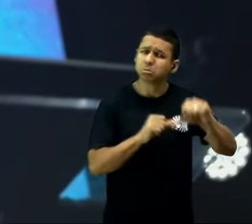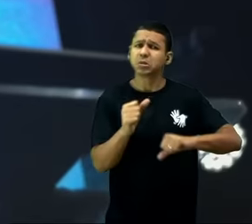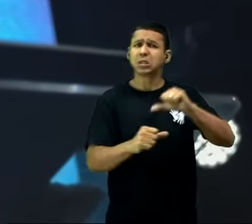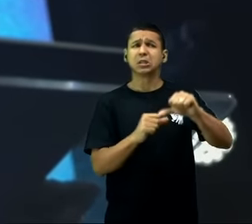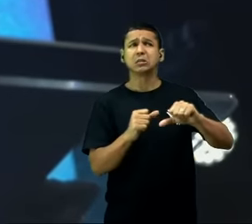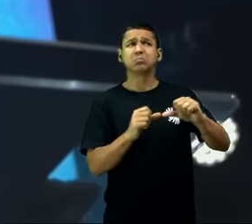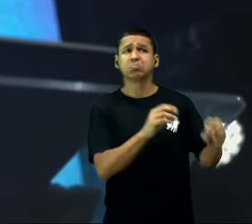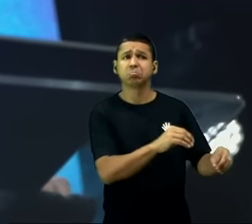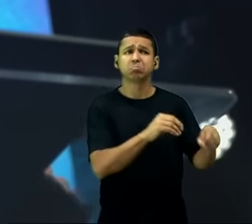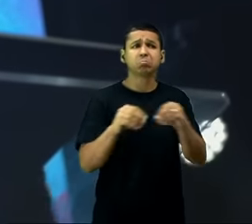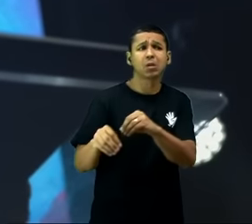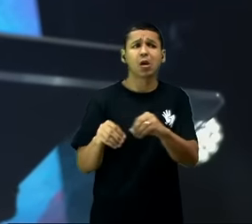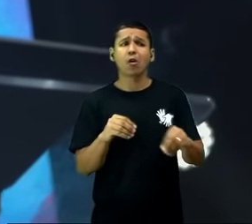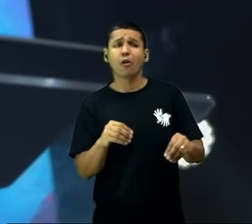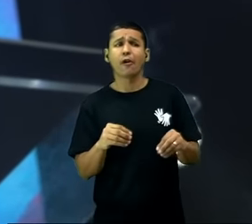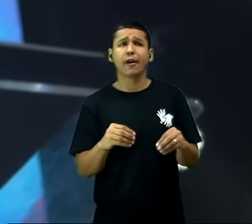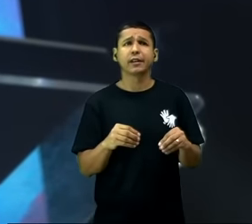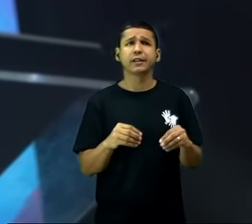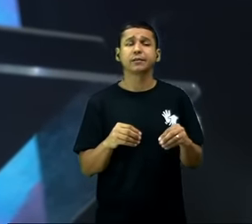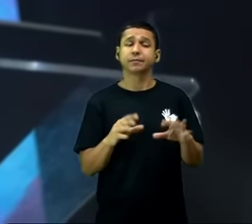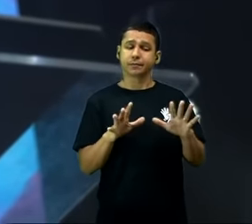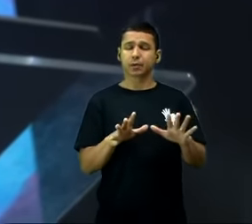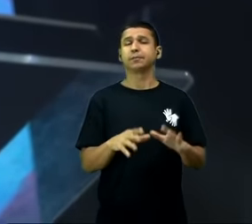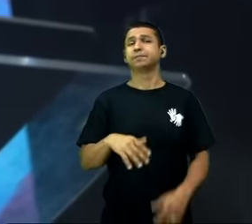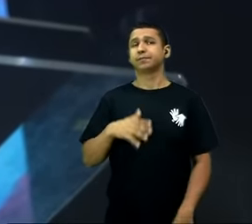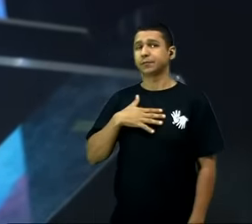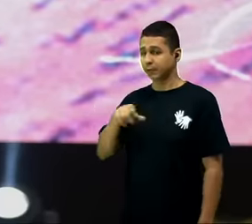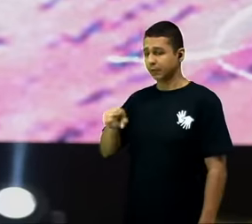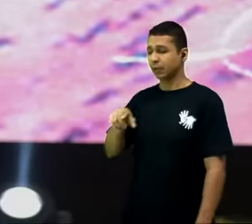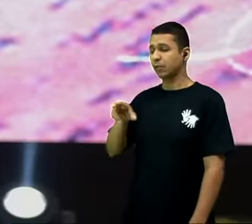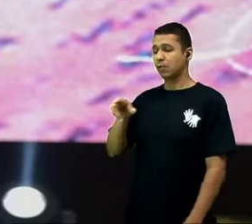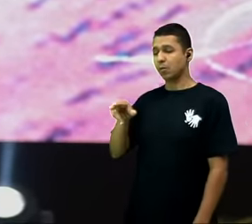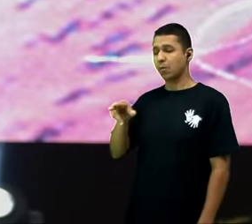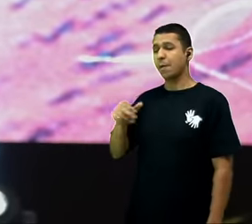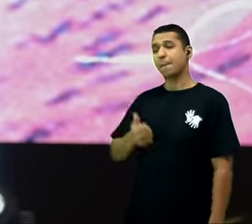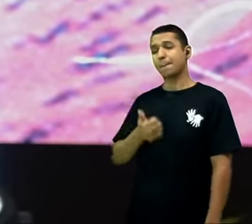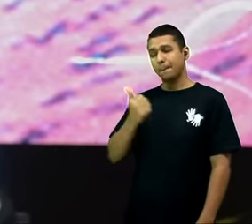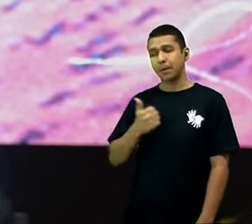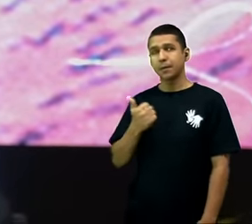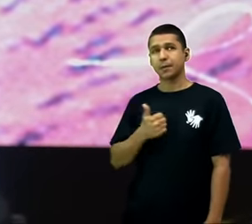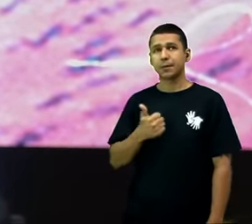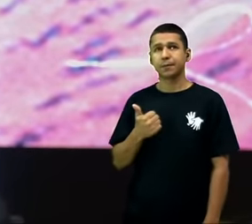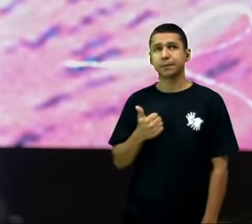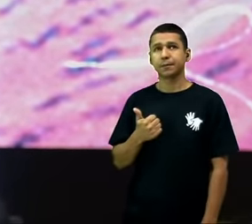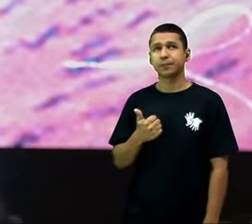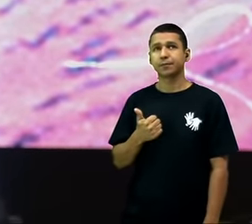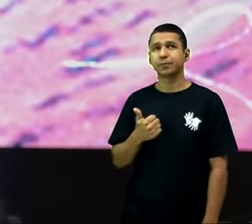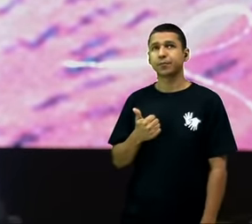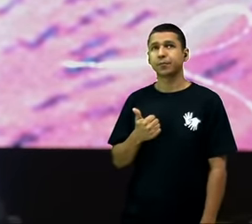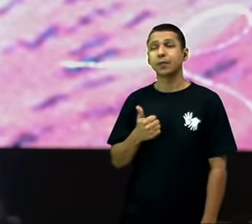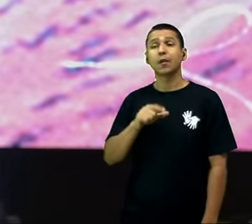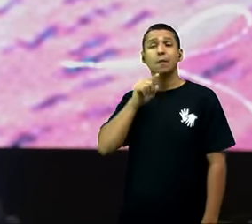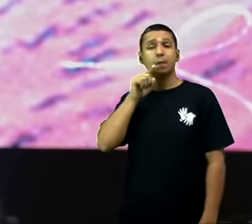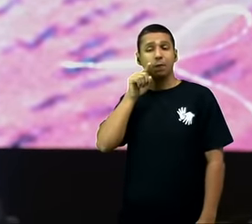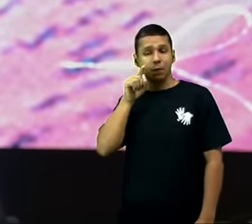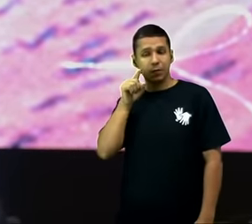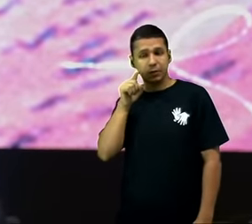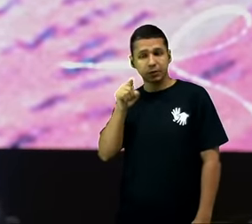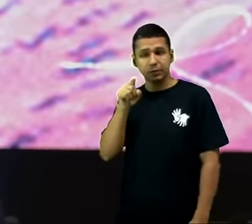coragem de dizer para alguém, diga para o irmão que está perto de você, diga assim: meu irmão, primeiro você coloca o Isaac no